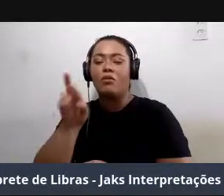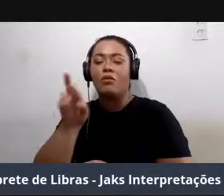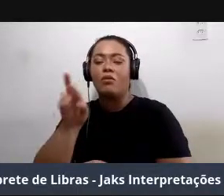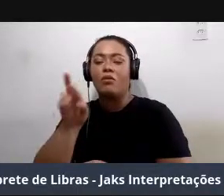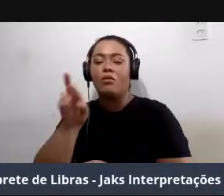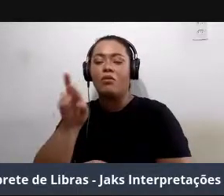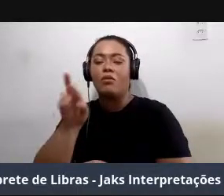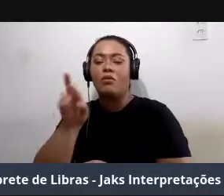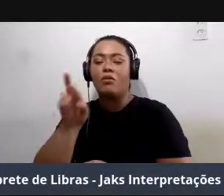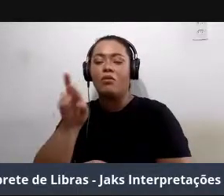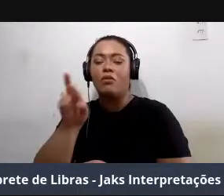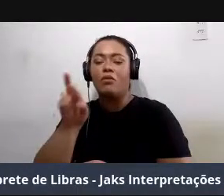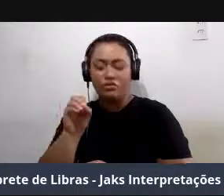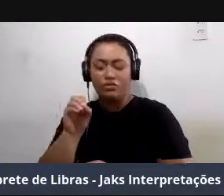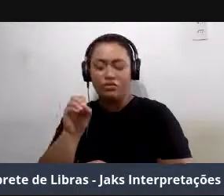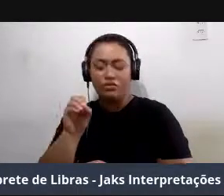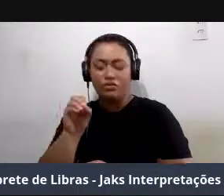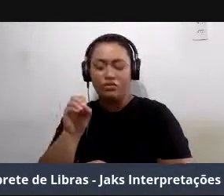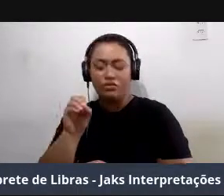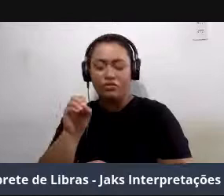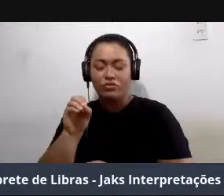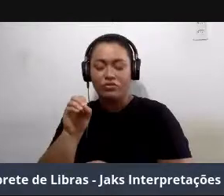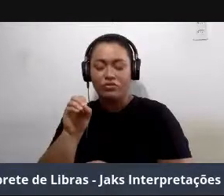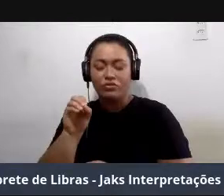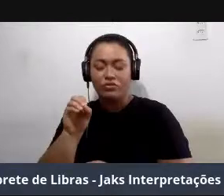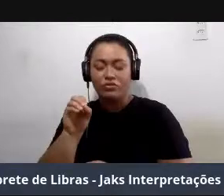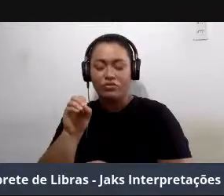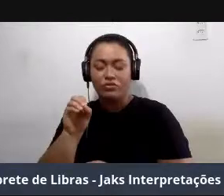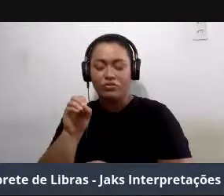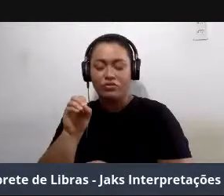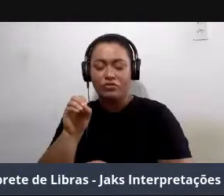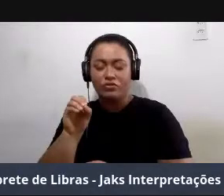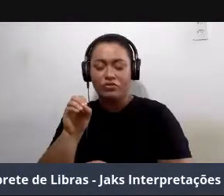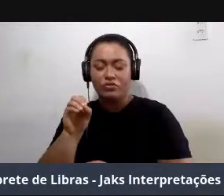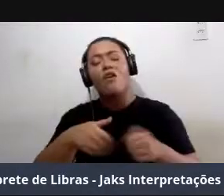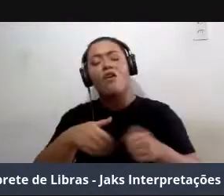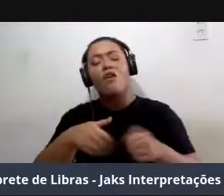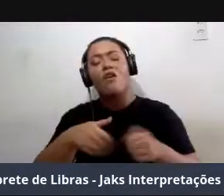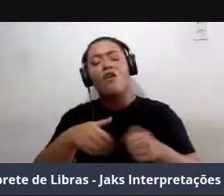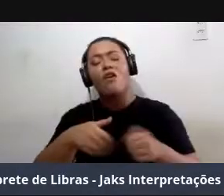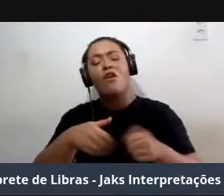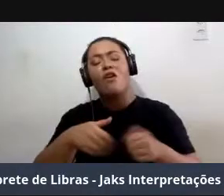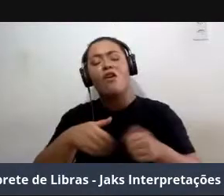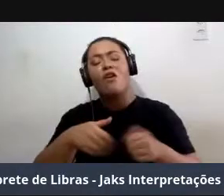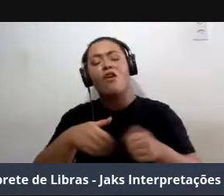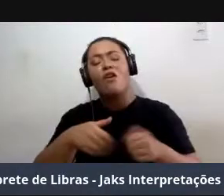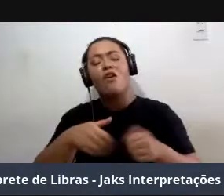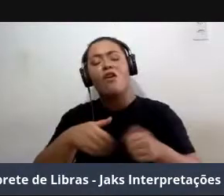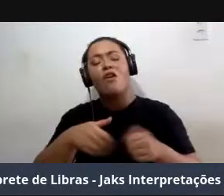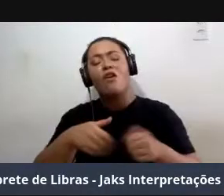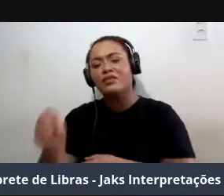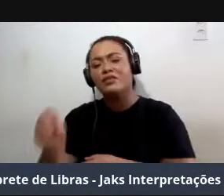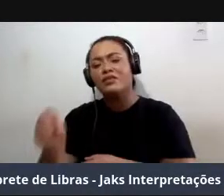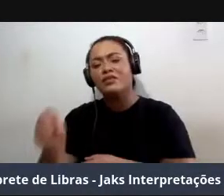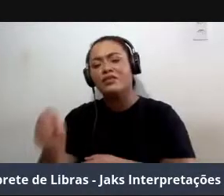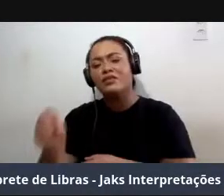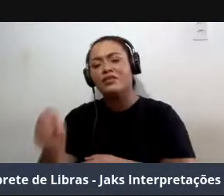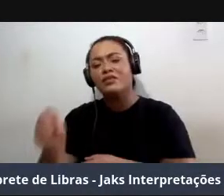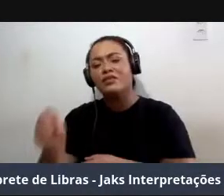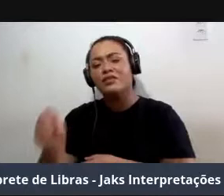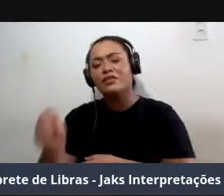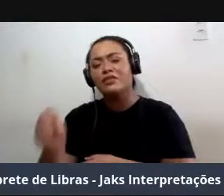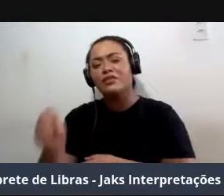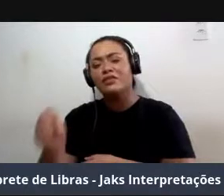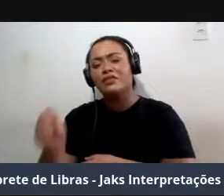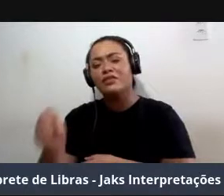que é bem diferente da realidade do Nordeste. Né, eu fui para lá só uma vez, numa